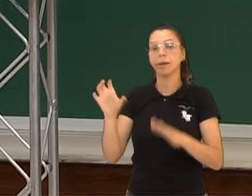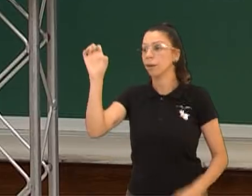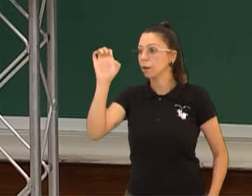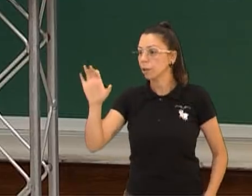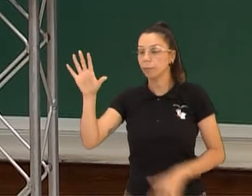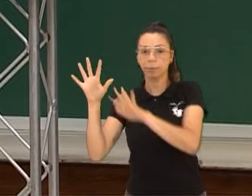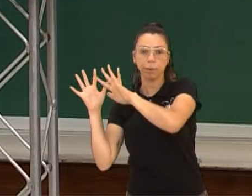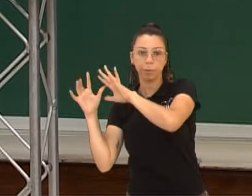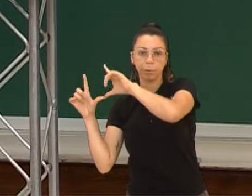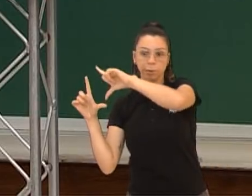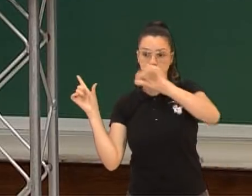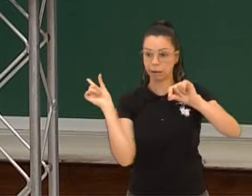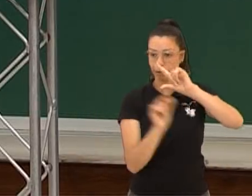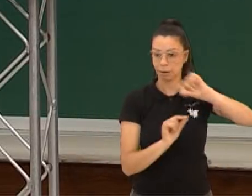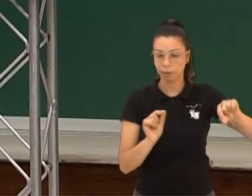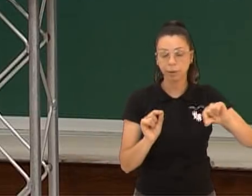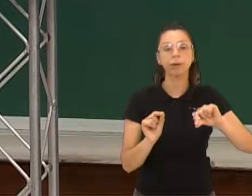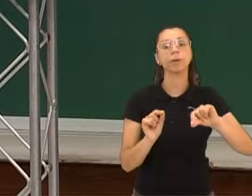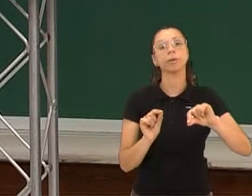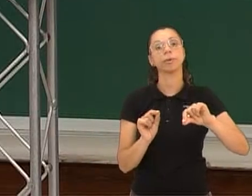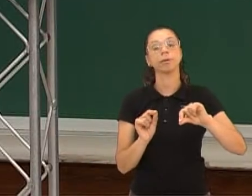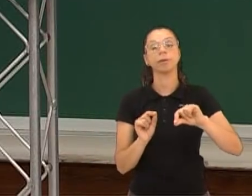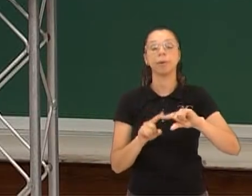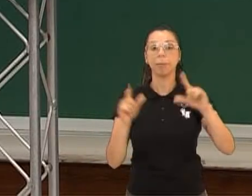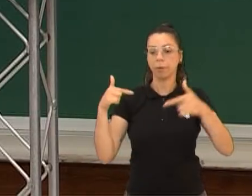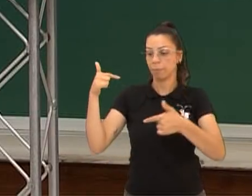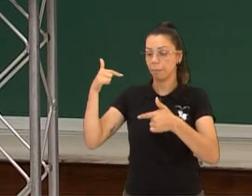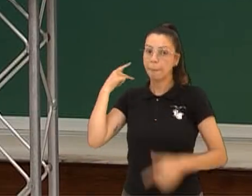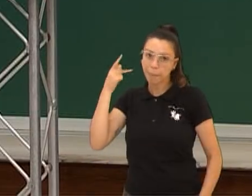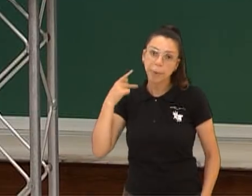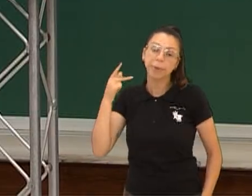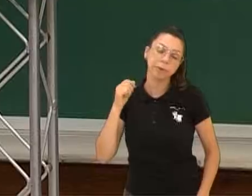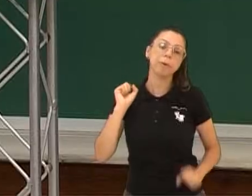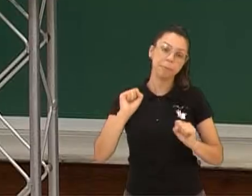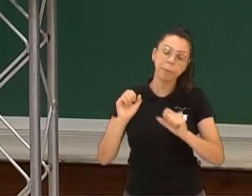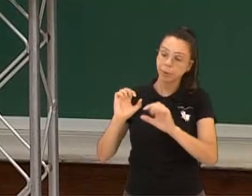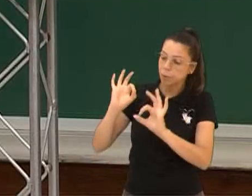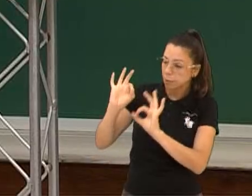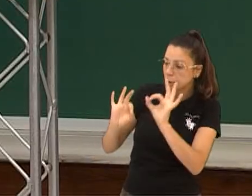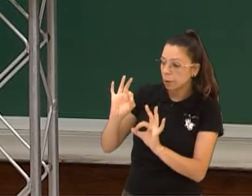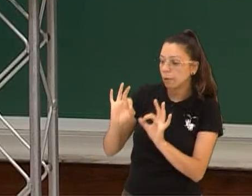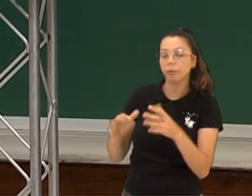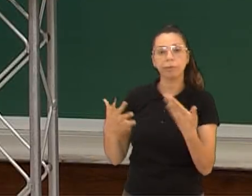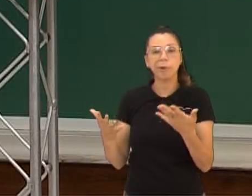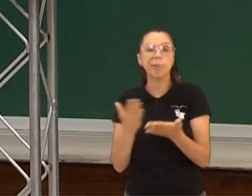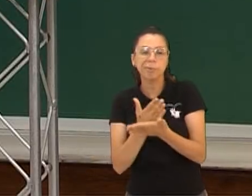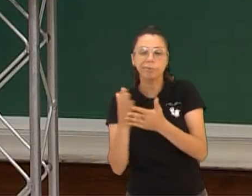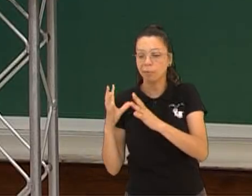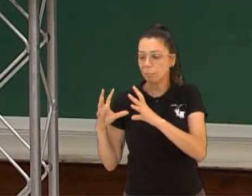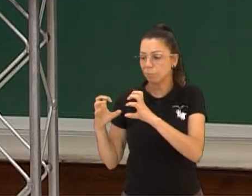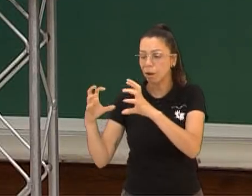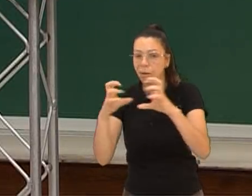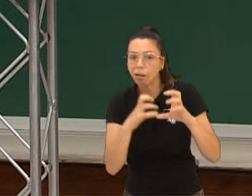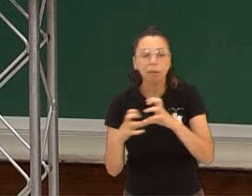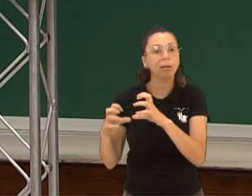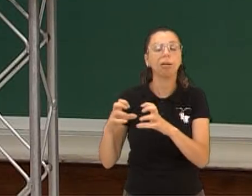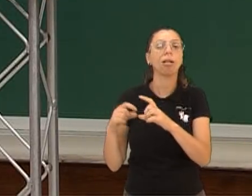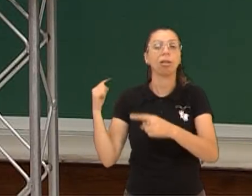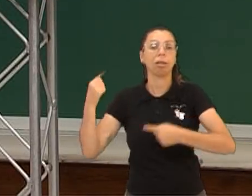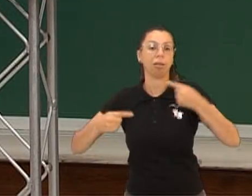né? Não totalmente, mas politicamente eles já podem se organizar, e os conflitos começaram a aparecer, disputa pelo poder,